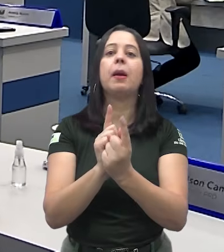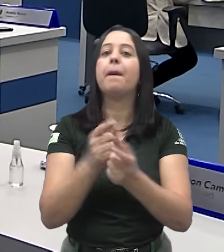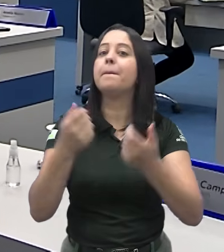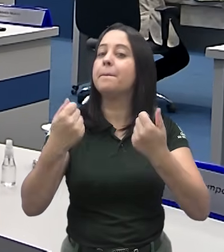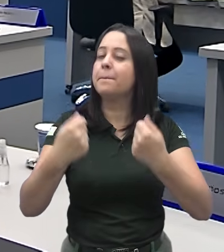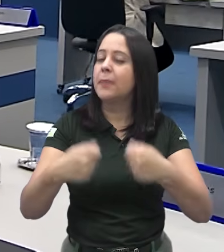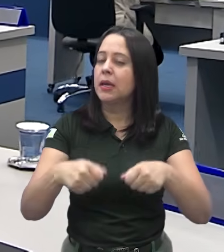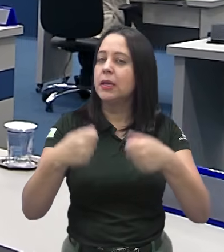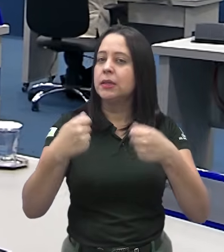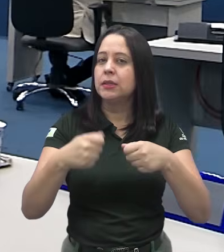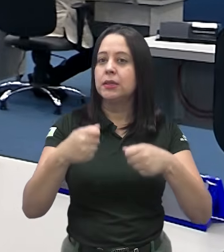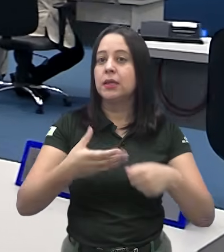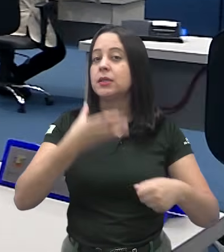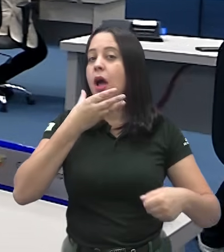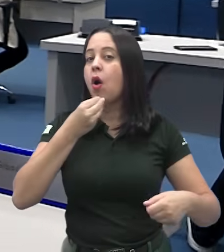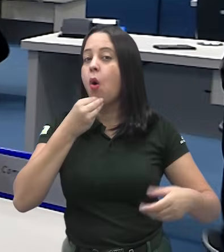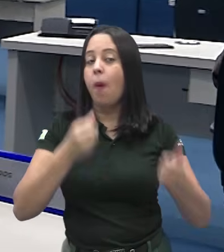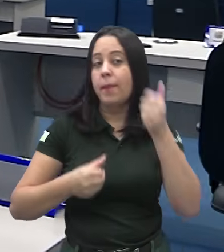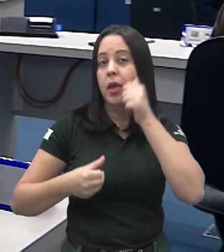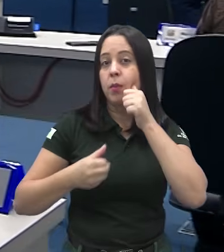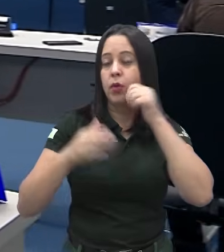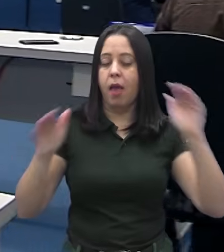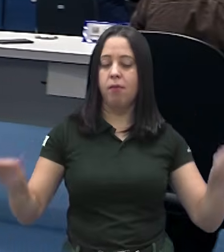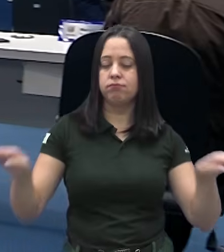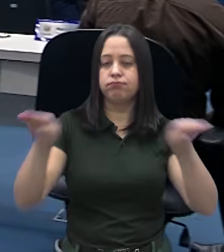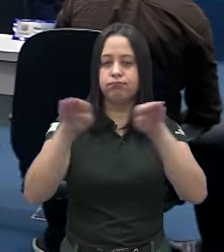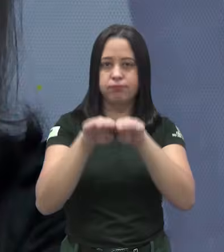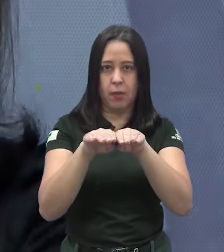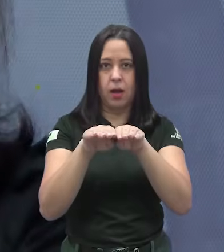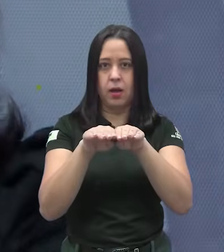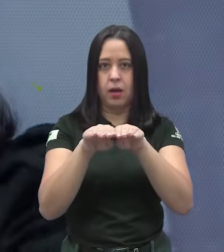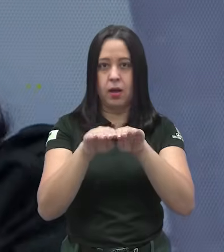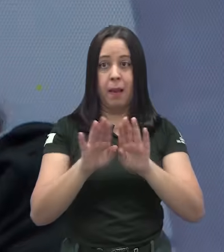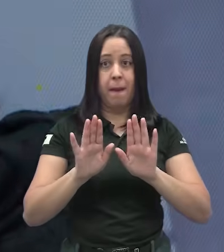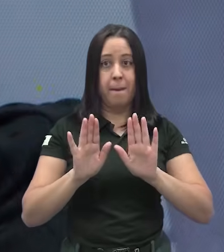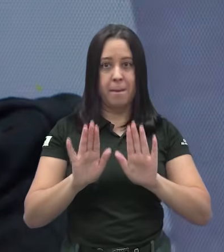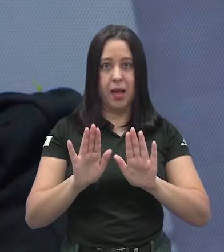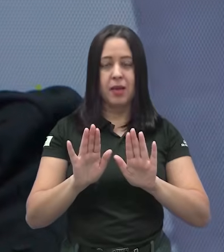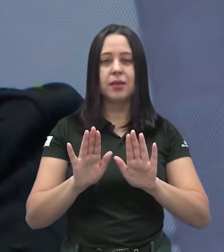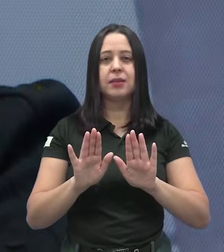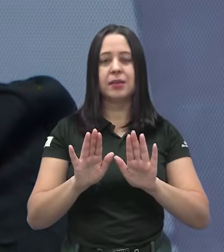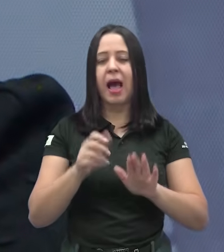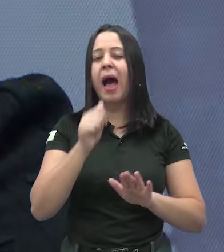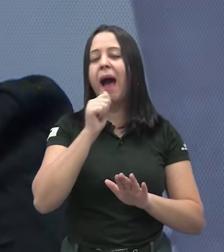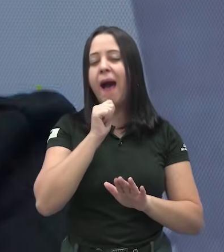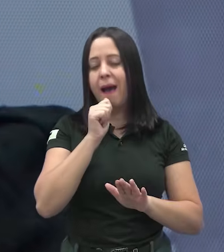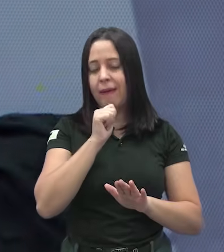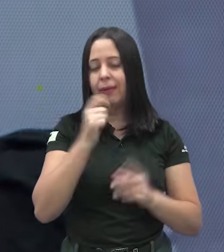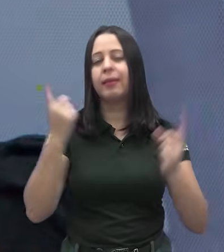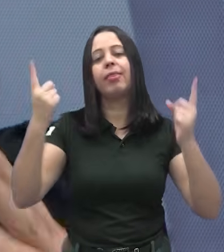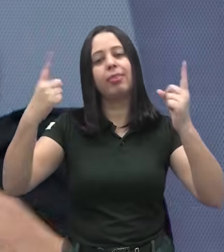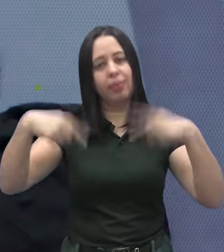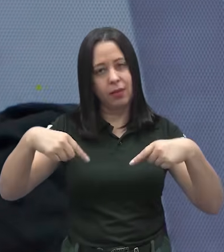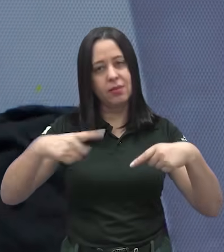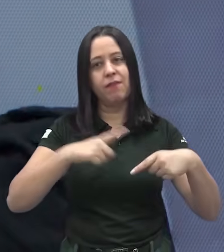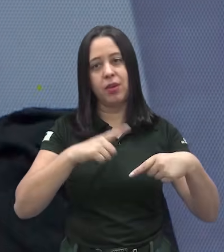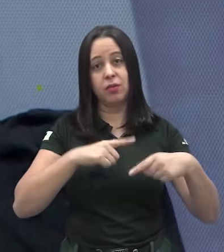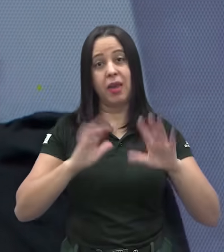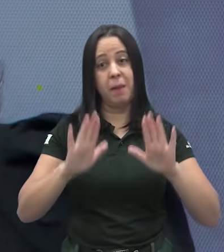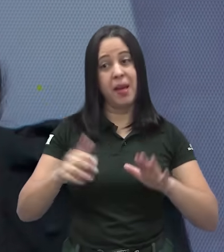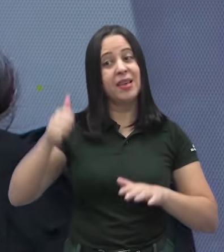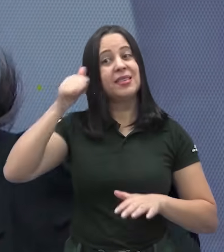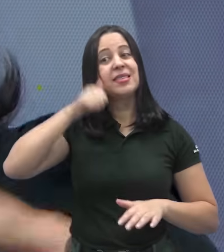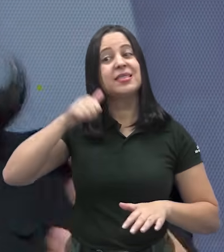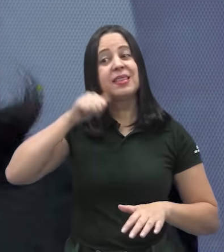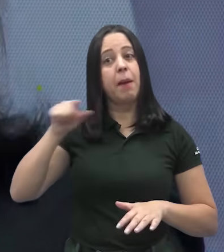decisões políticas devem ser tomadas por homens e mulheres. Para ela, ainda que enfrentem muitos desafios,